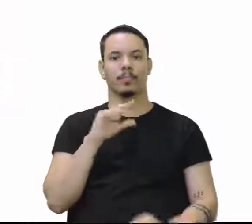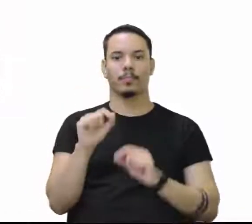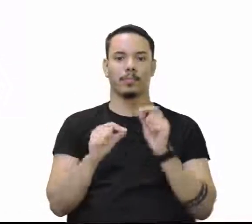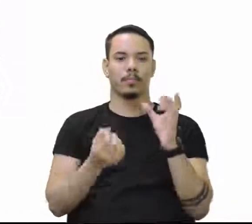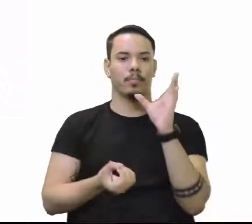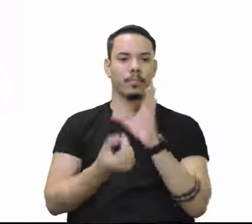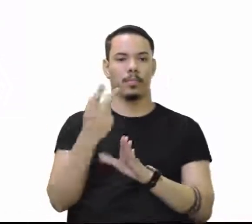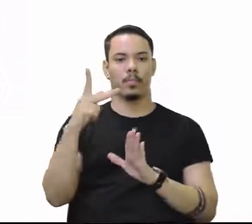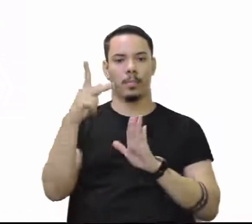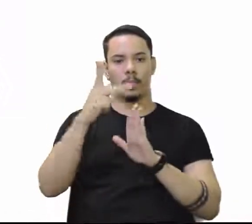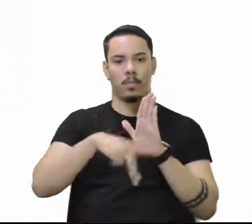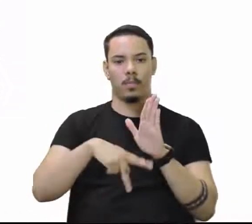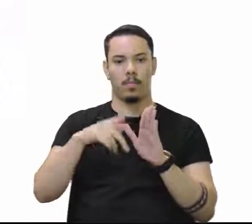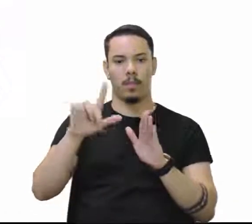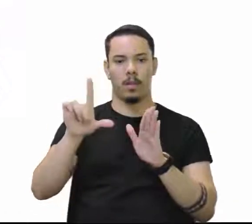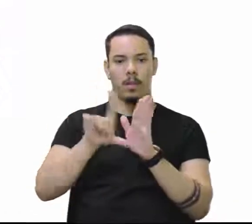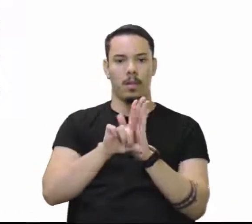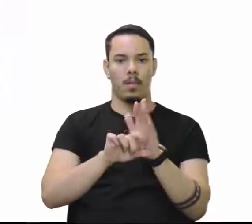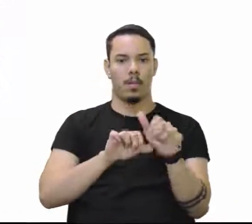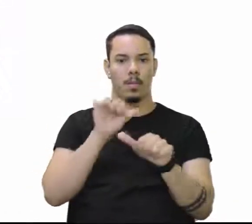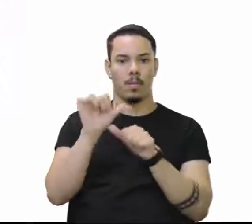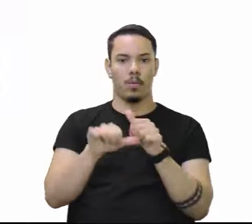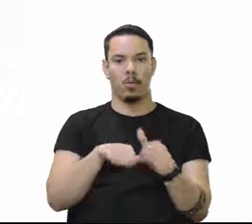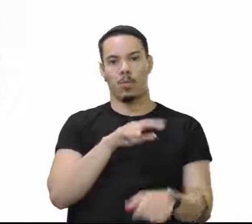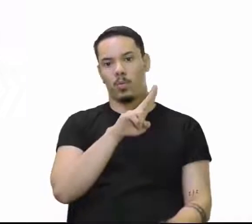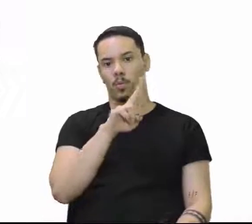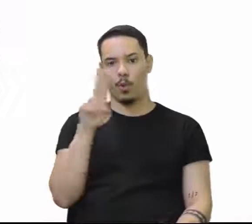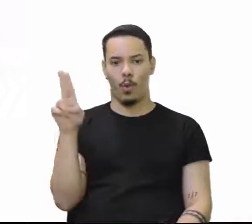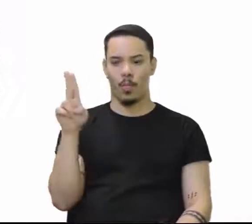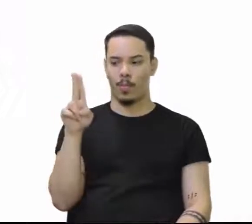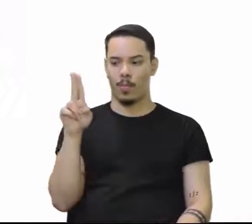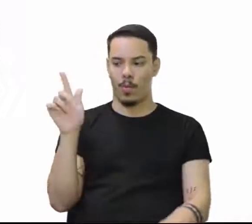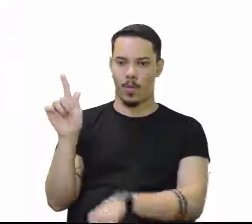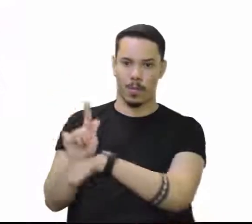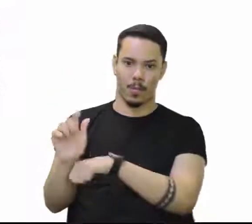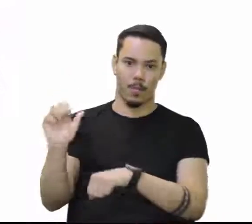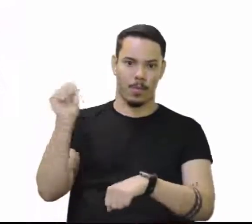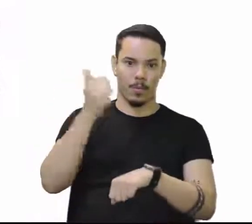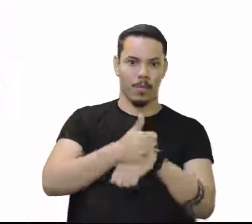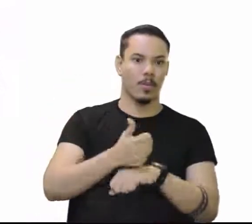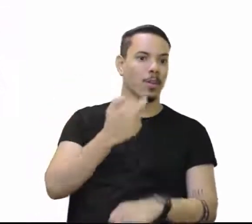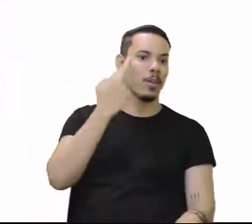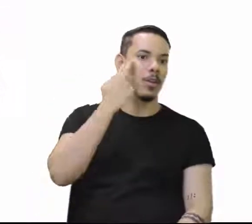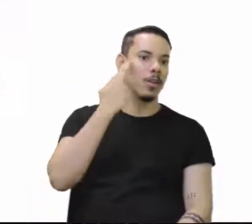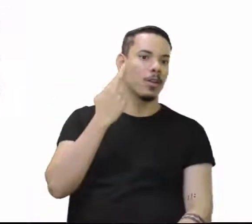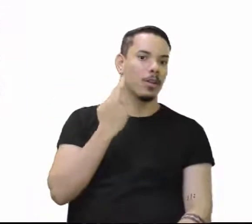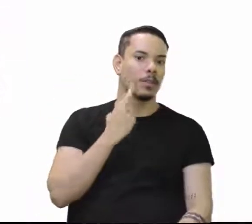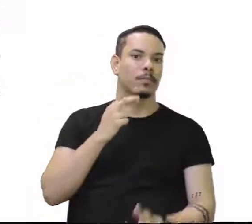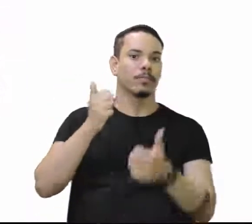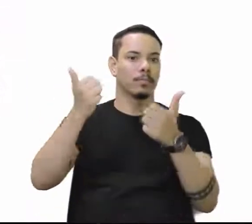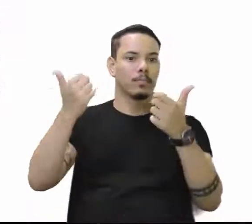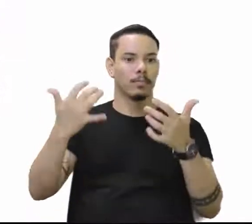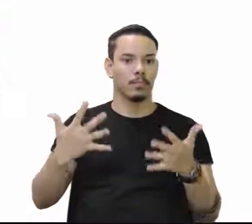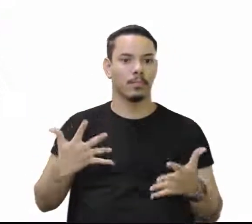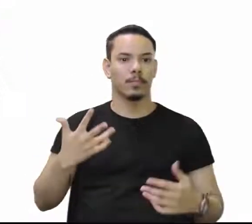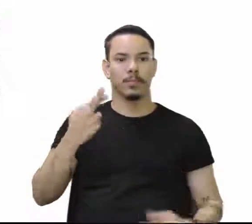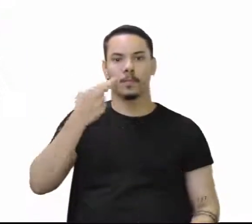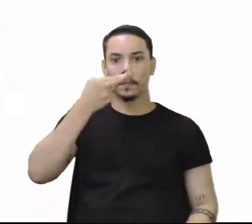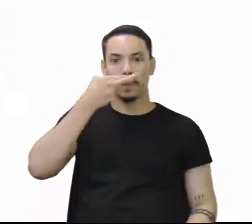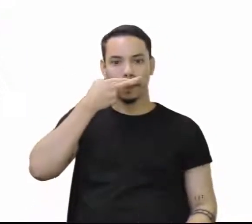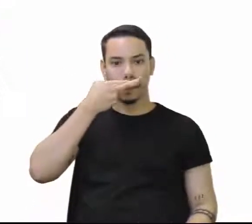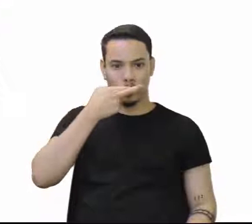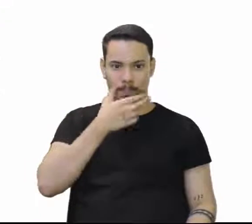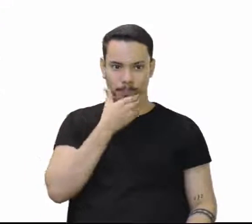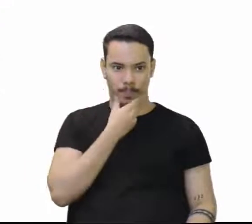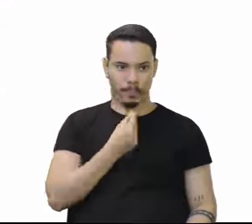elaboração do projeto de lei que mudou o nome do Guaporé para Rondon. Nós estamos falando de quem? Joaquim Vicente